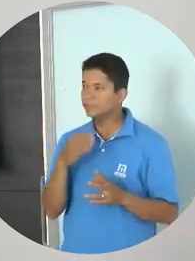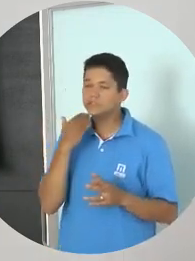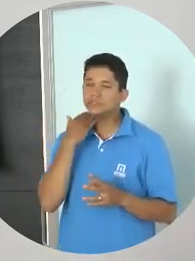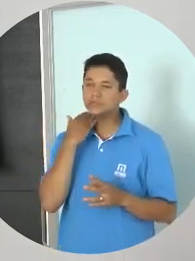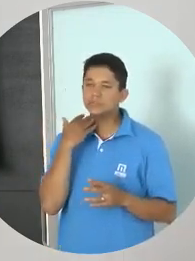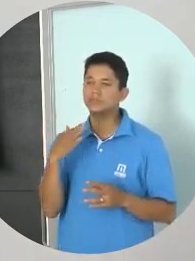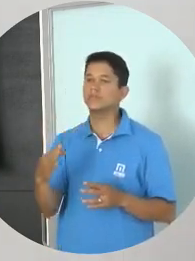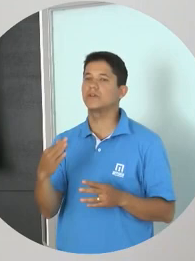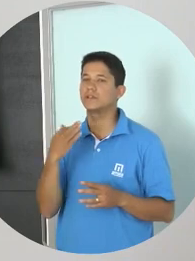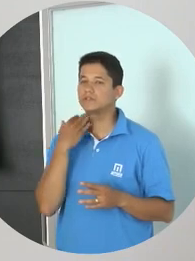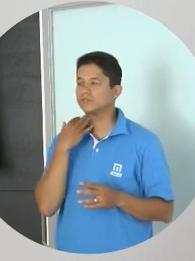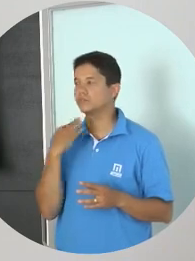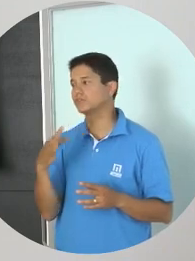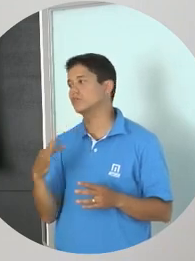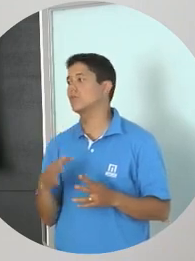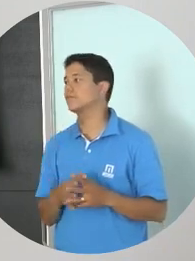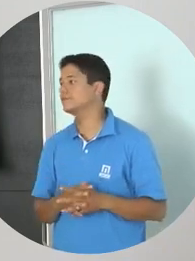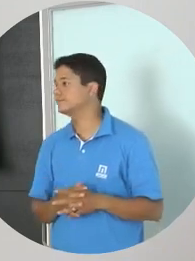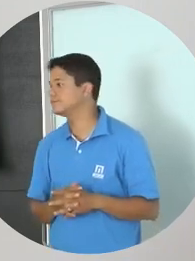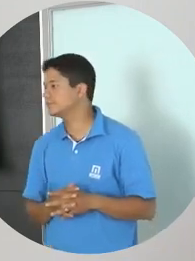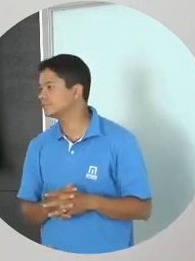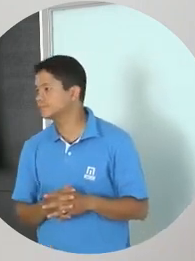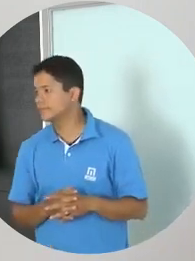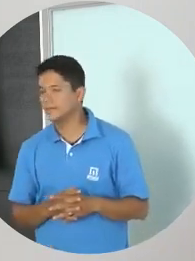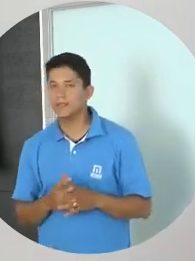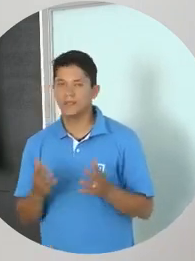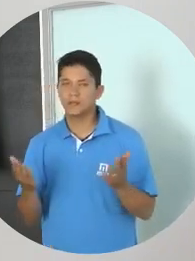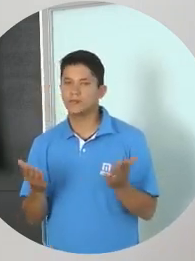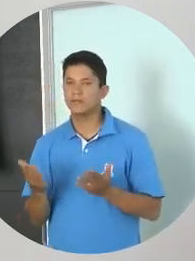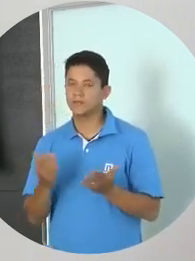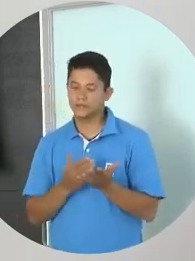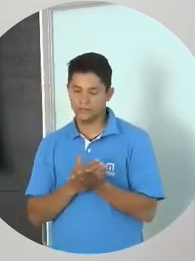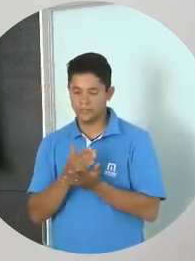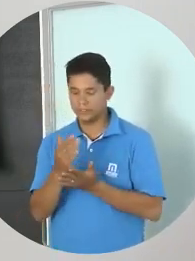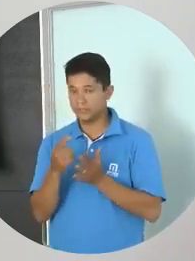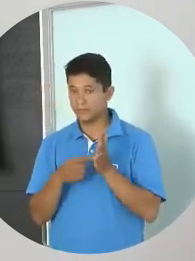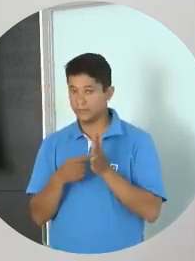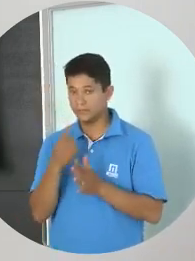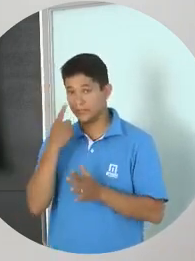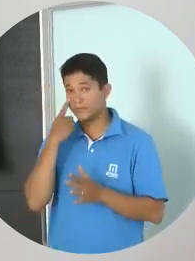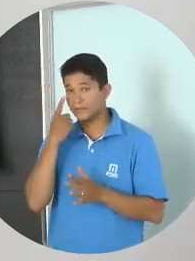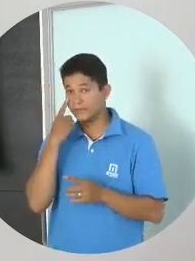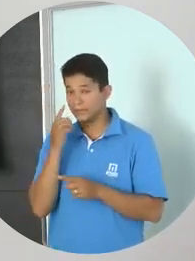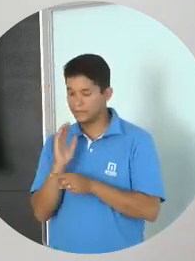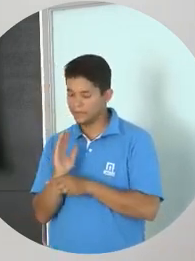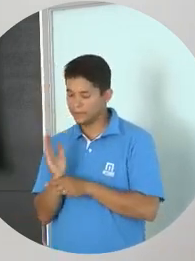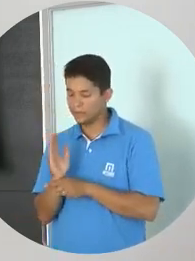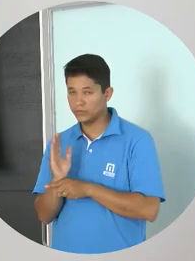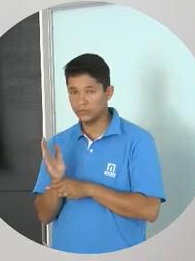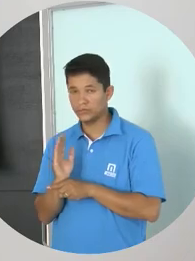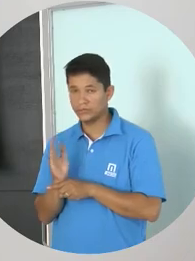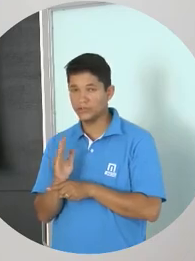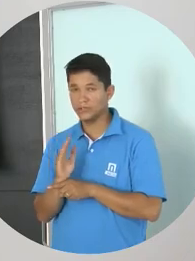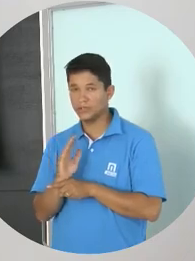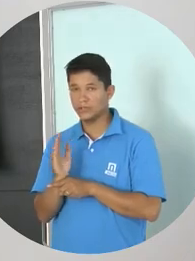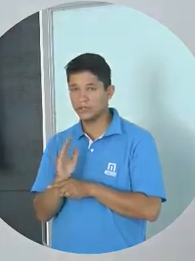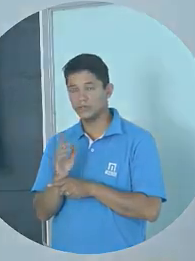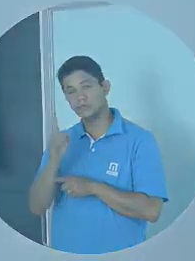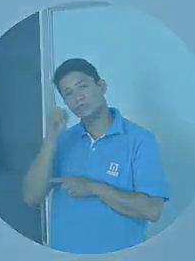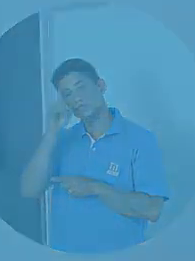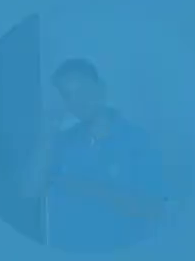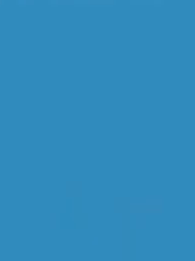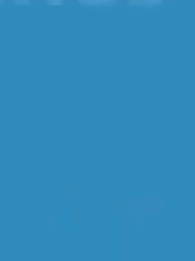Juiz de Fora? Ótimo. Então, vamos começar. Primeiro, a gente vai passar um vídeo aqui de apresentação do